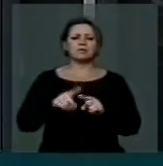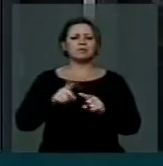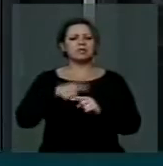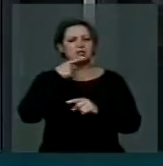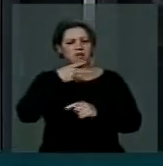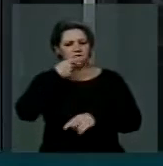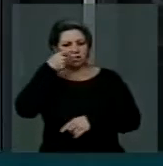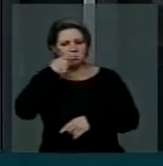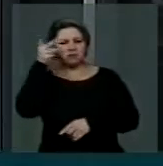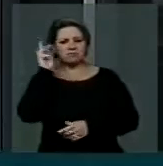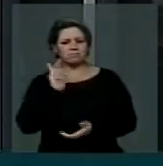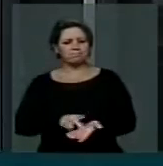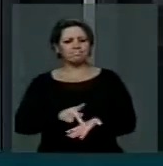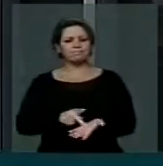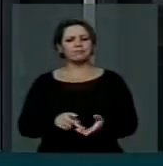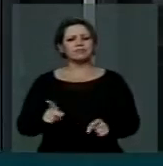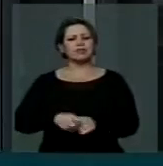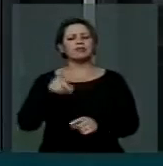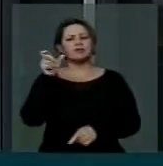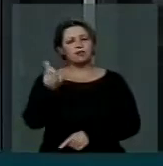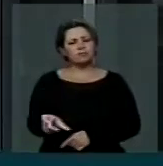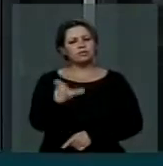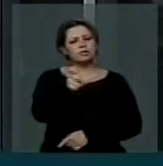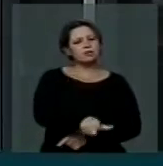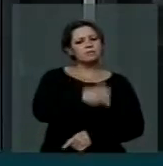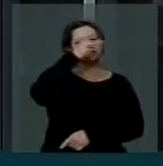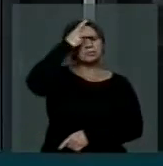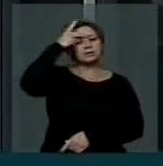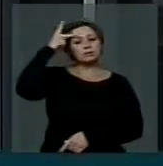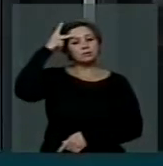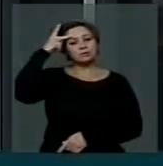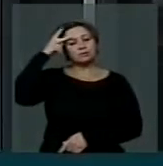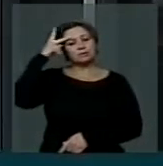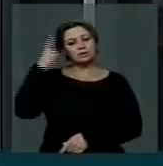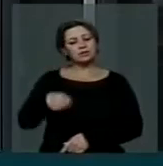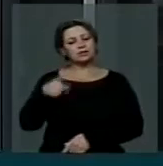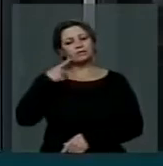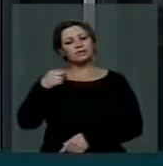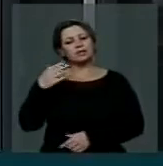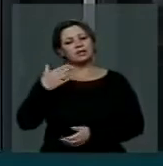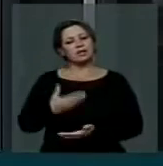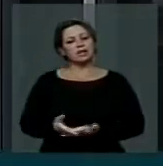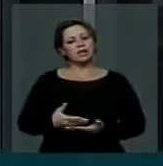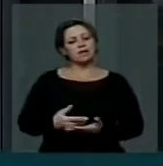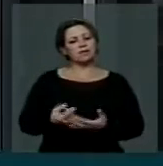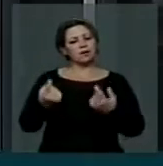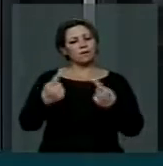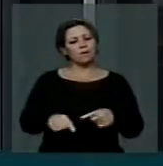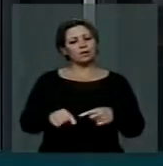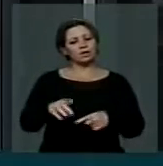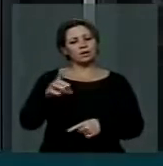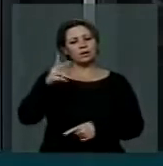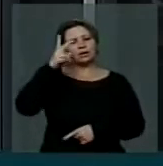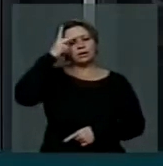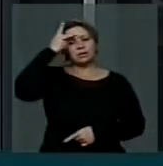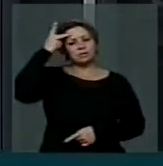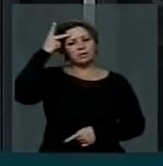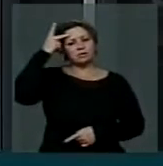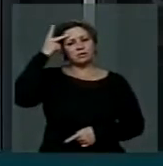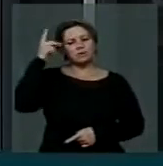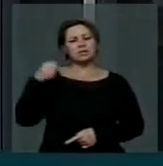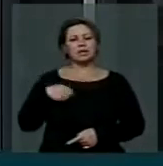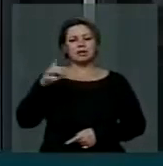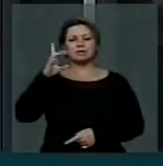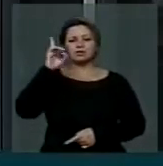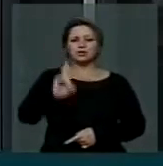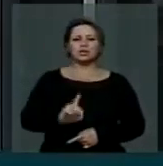confirmado definitivamente que indivíduos acusados de violação dos direitos da pessoa humana estão